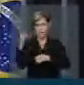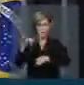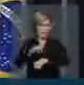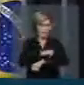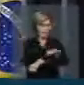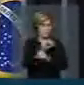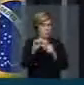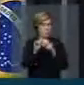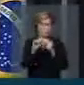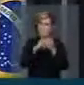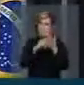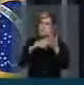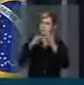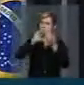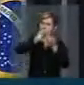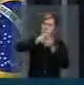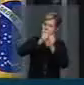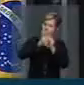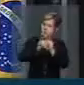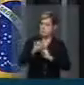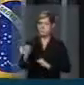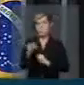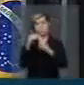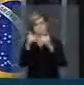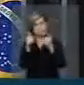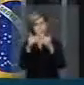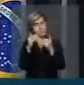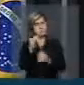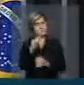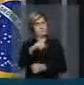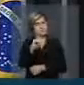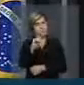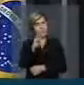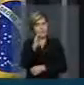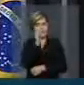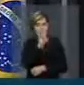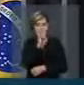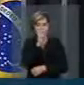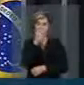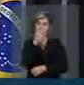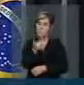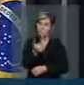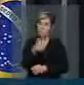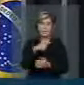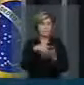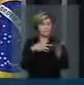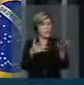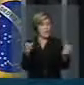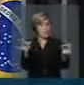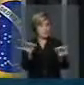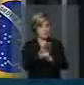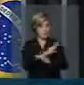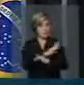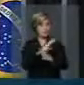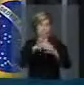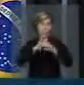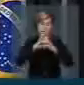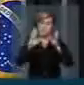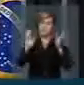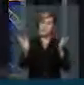as adaptações necessárias para que ele funcionasse de forma plena e está lá, pronto para ser liberado, e